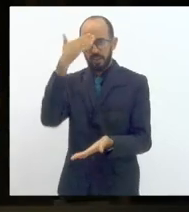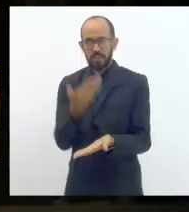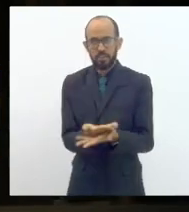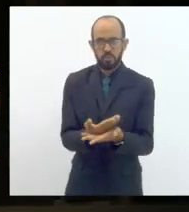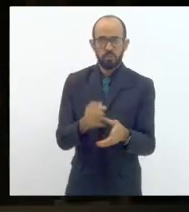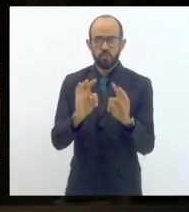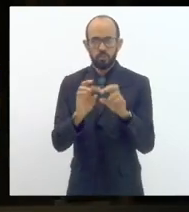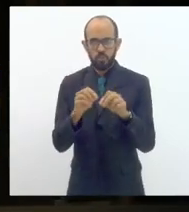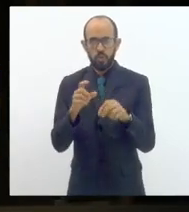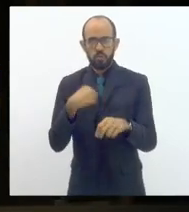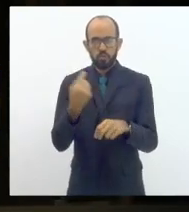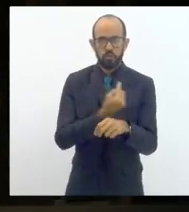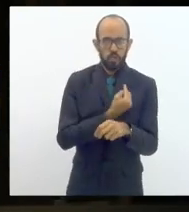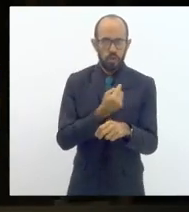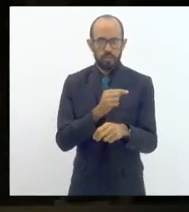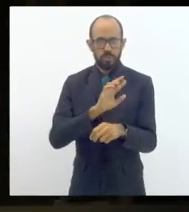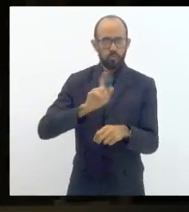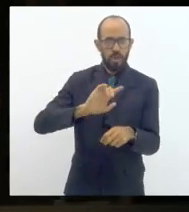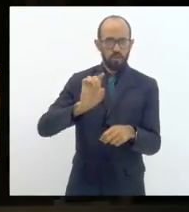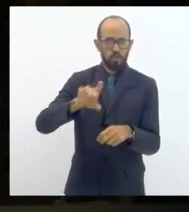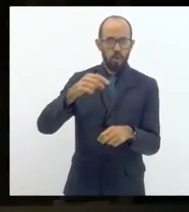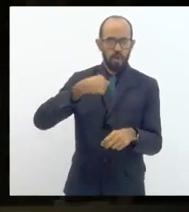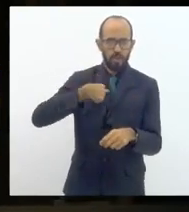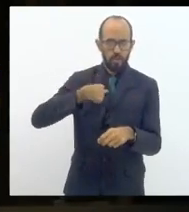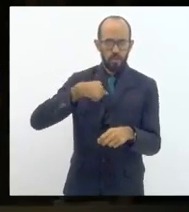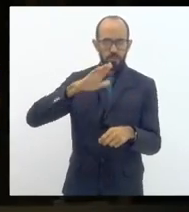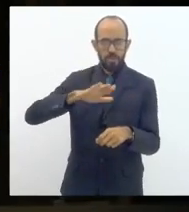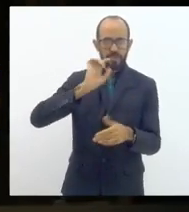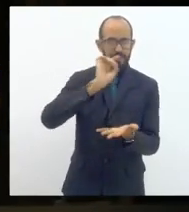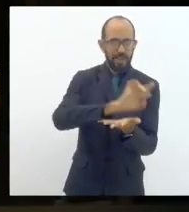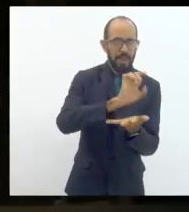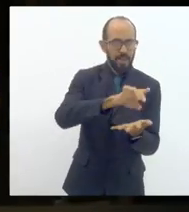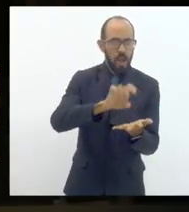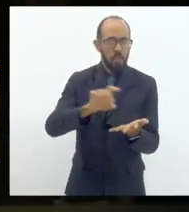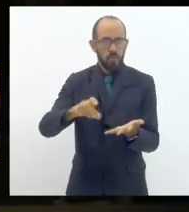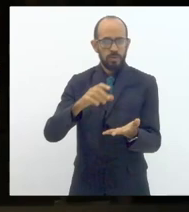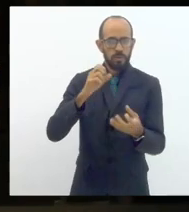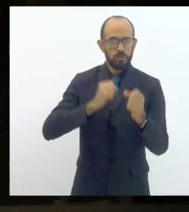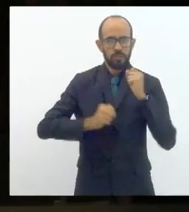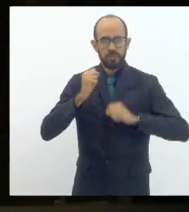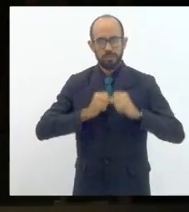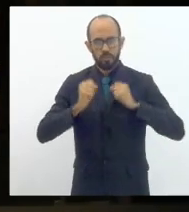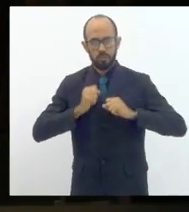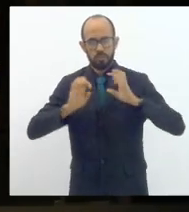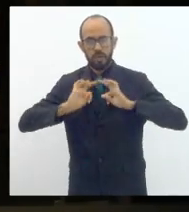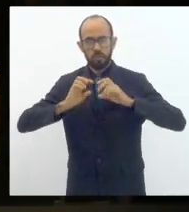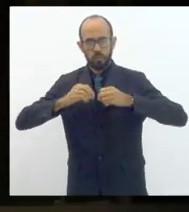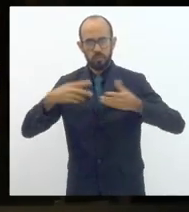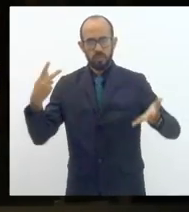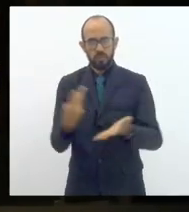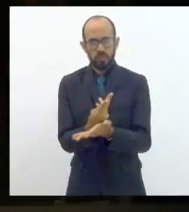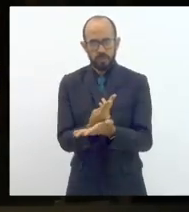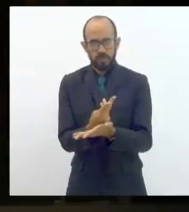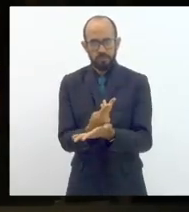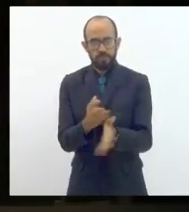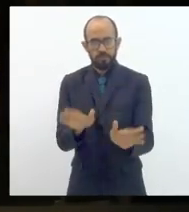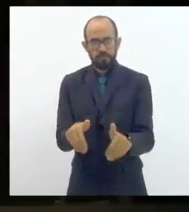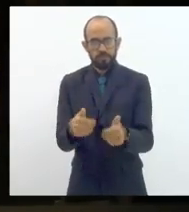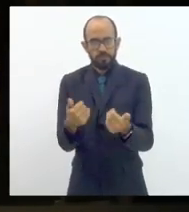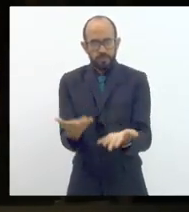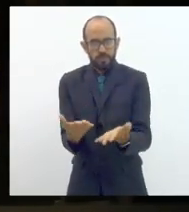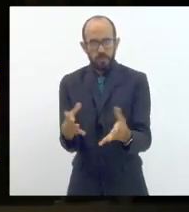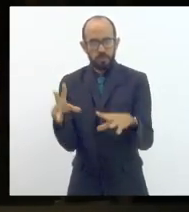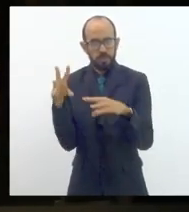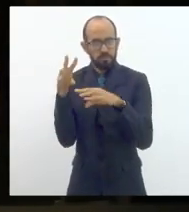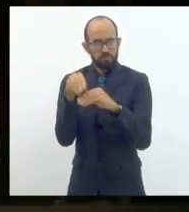todos nós, não só eu, mas cada um que está aqui, está muito ansioso para tudo que ainda vai acontecer. Então, para ser